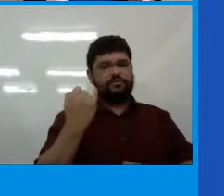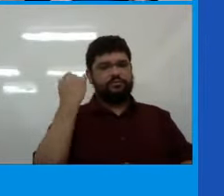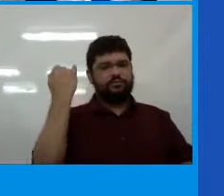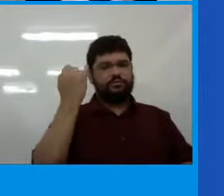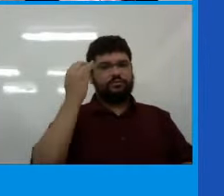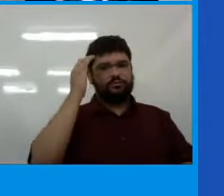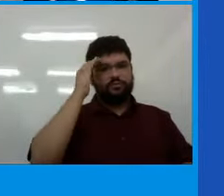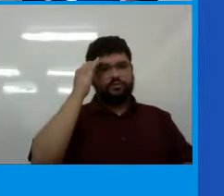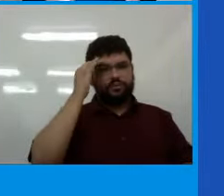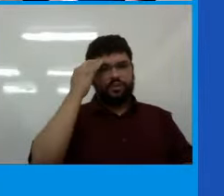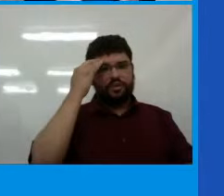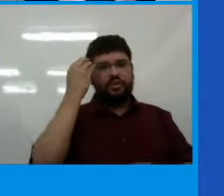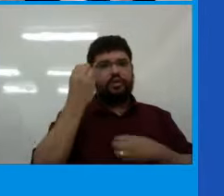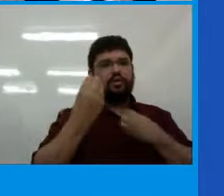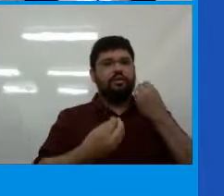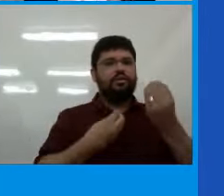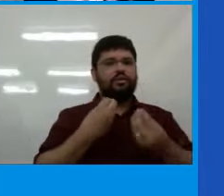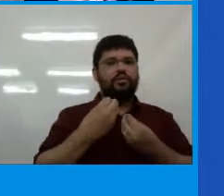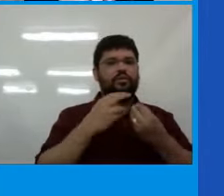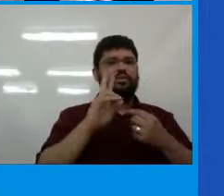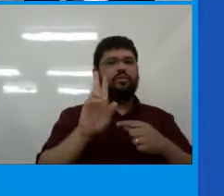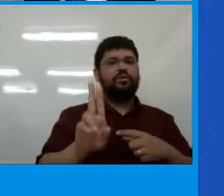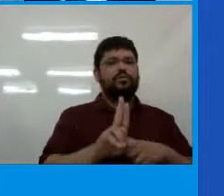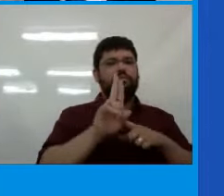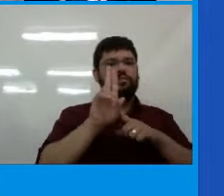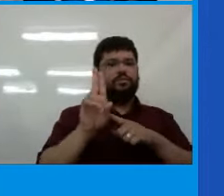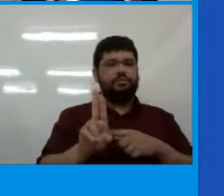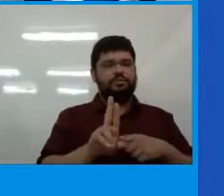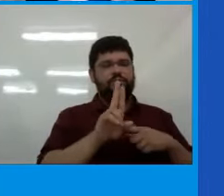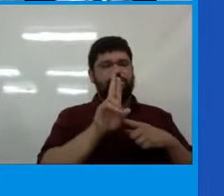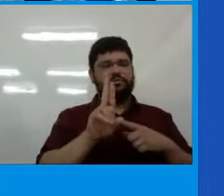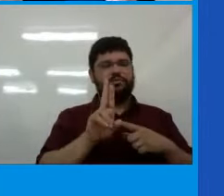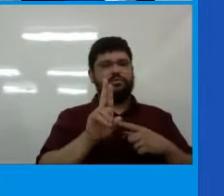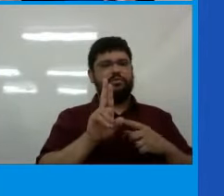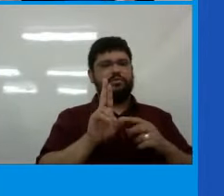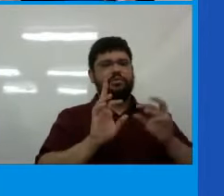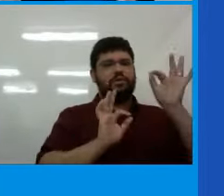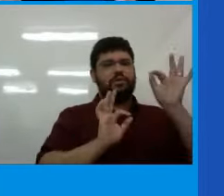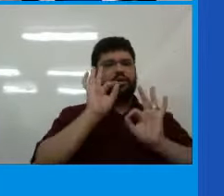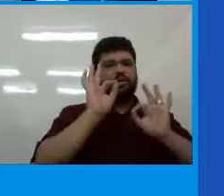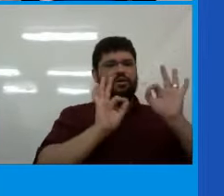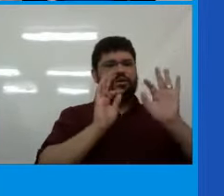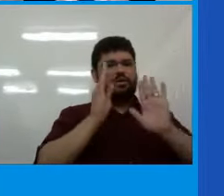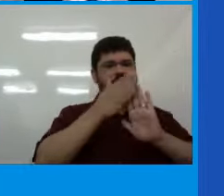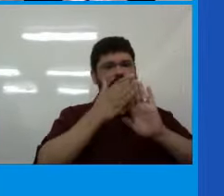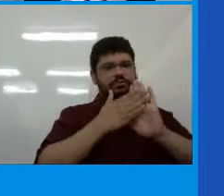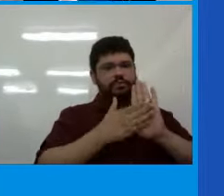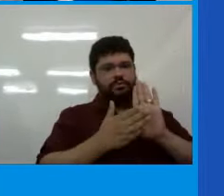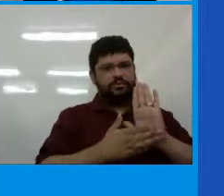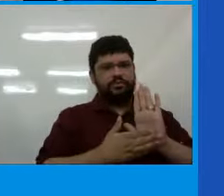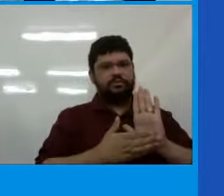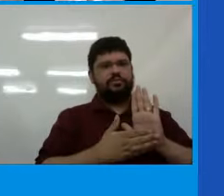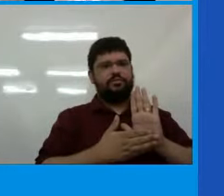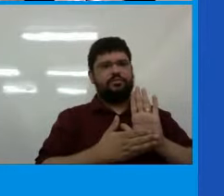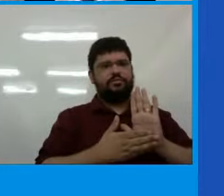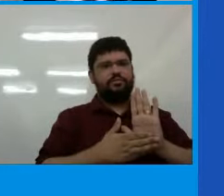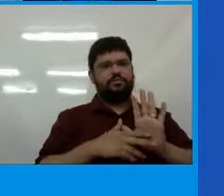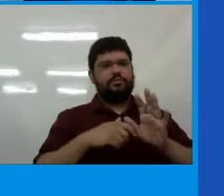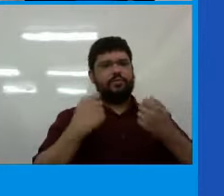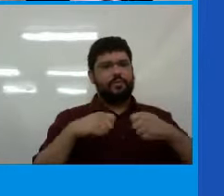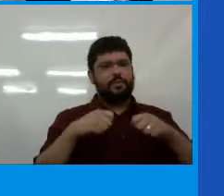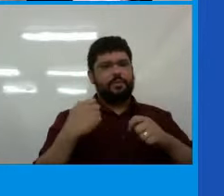as plataformas que estão disponíveis, qual vai ser a padronização de uso e etc. É importante investir